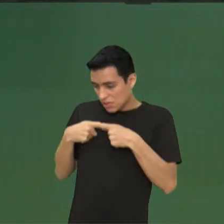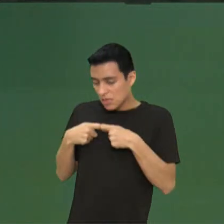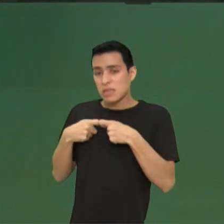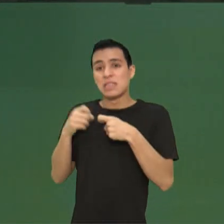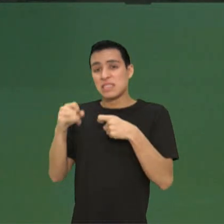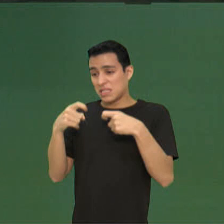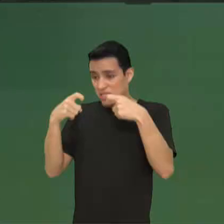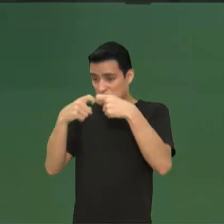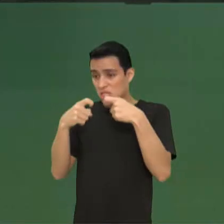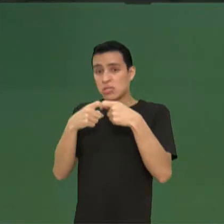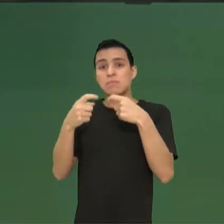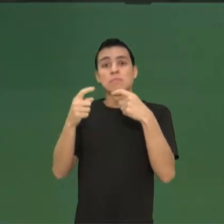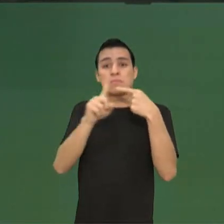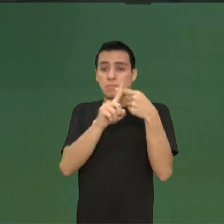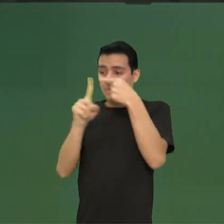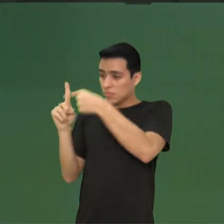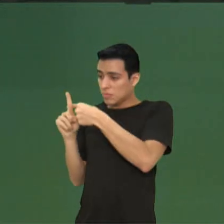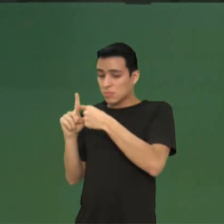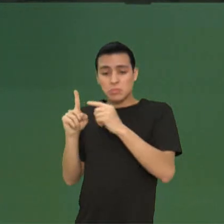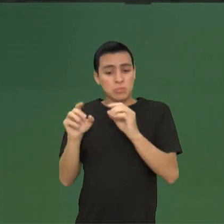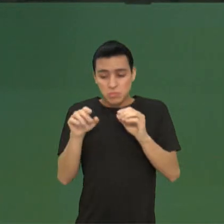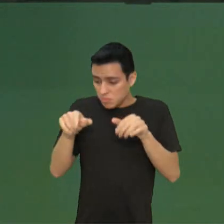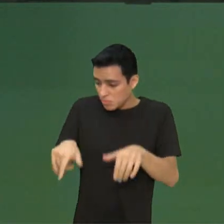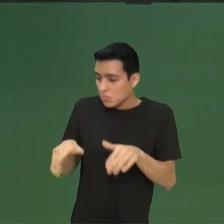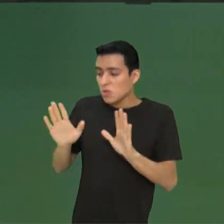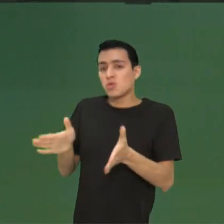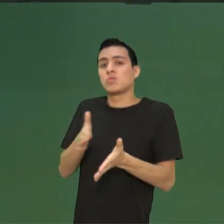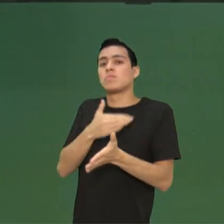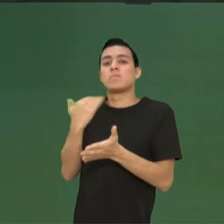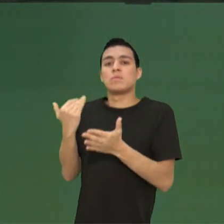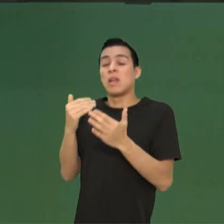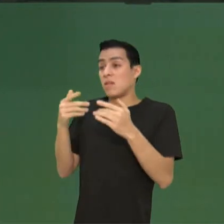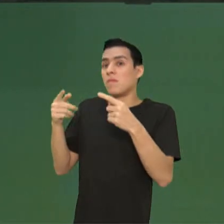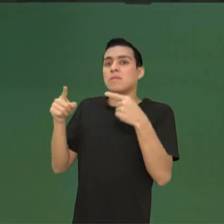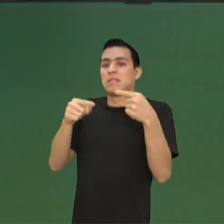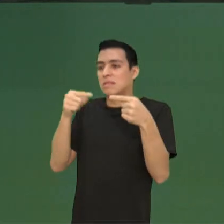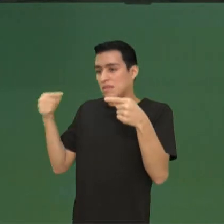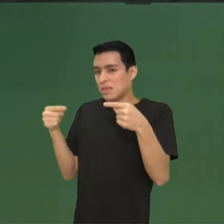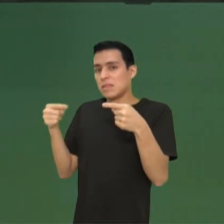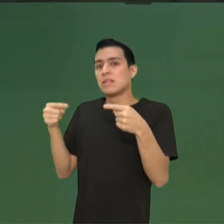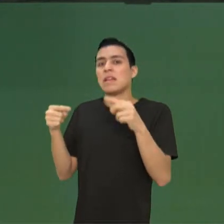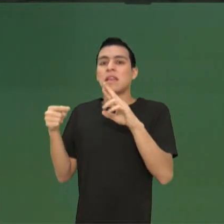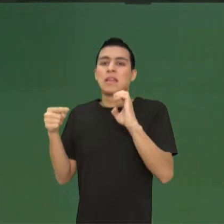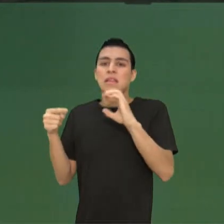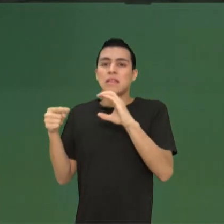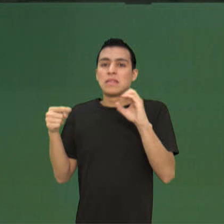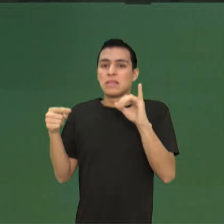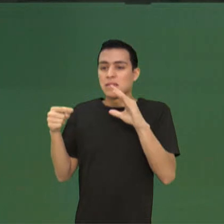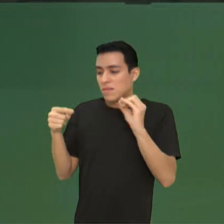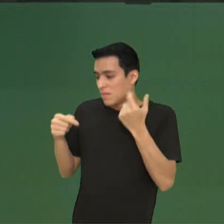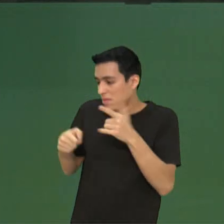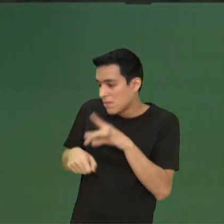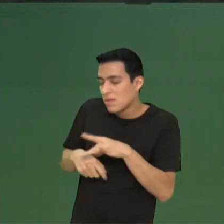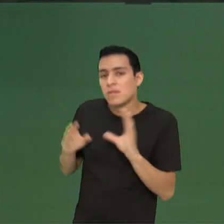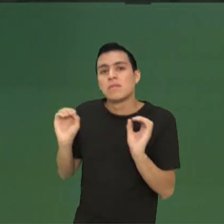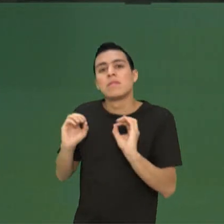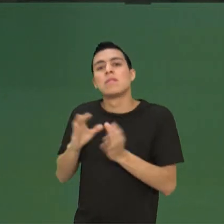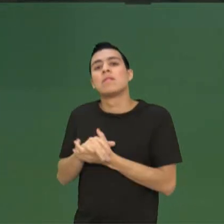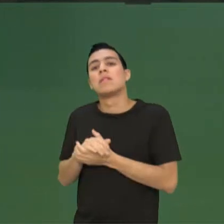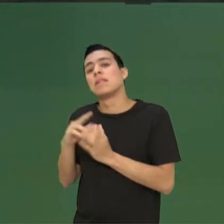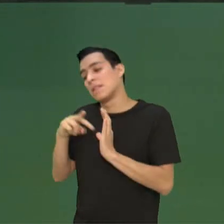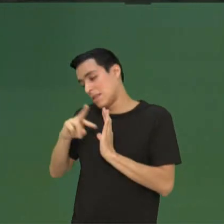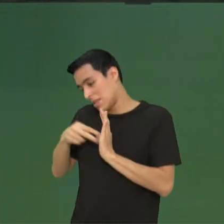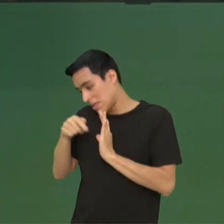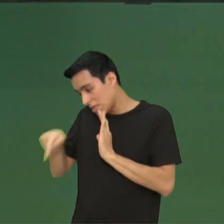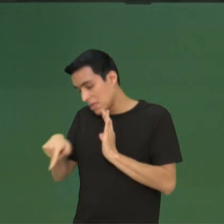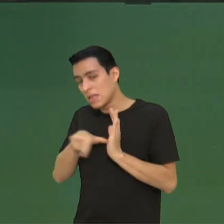para ser doador, idade, peso, situação de saúde, hábitos, doe. Né? Por quê? Porque é